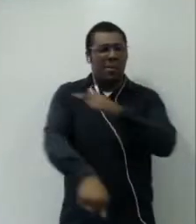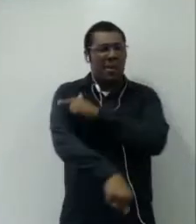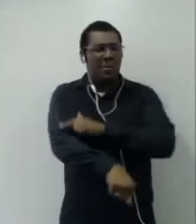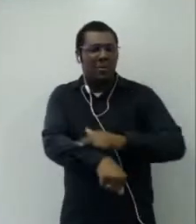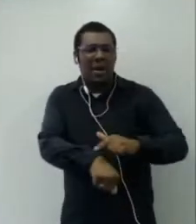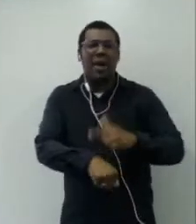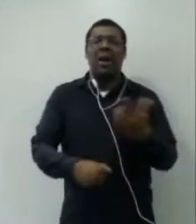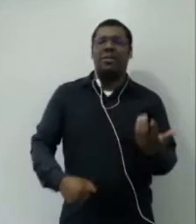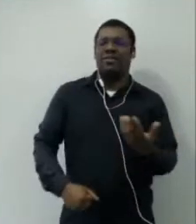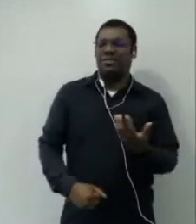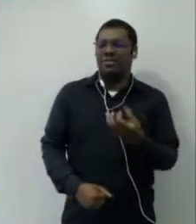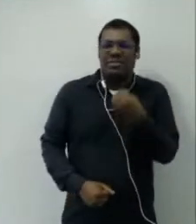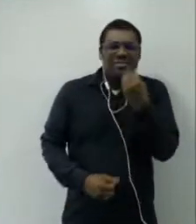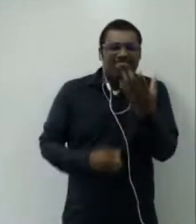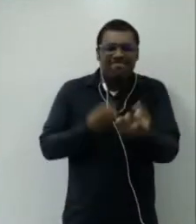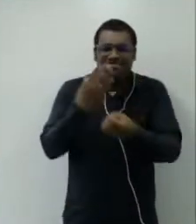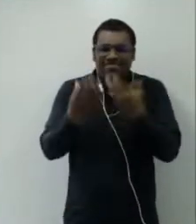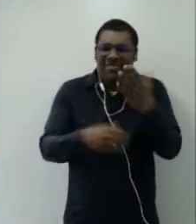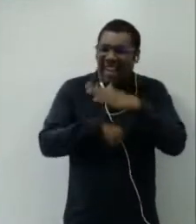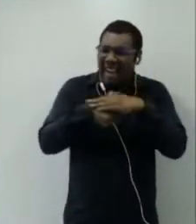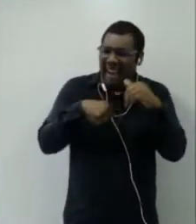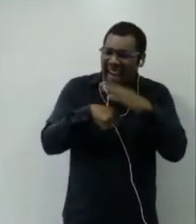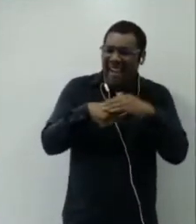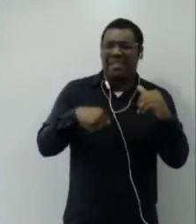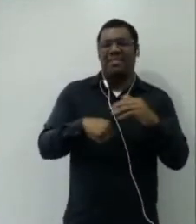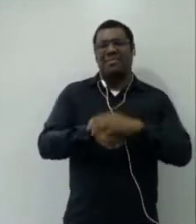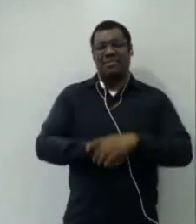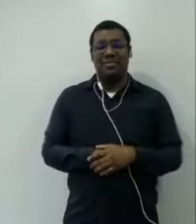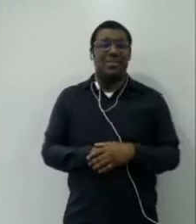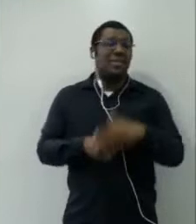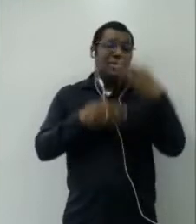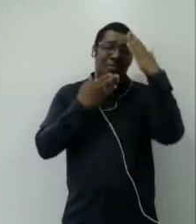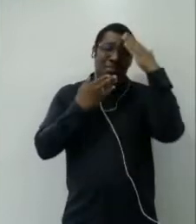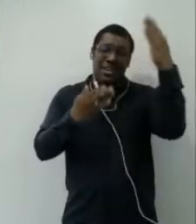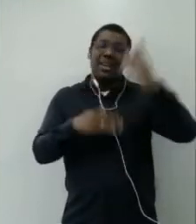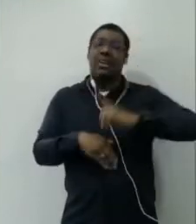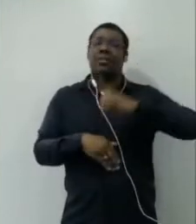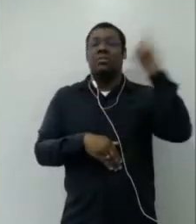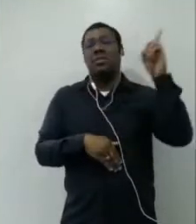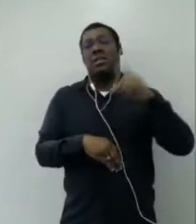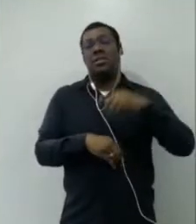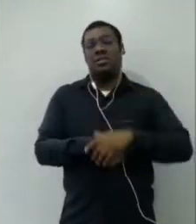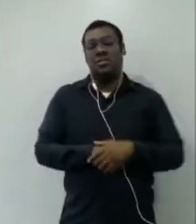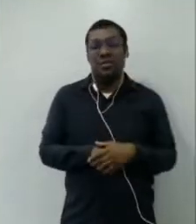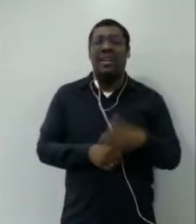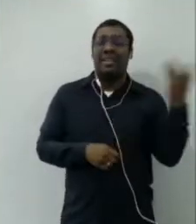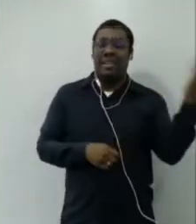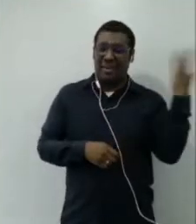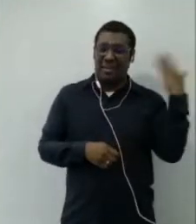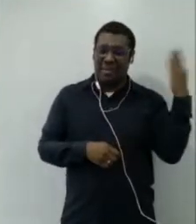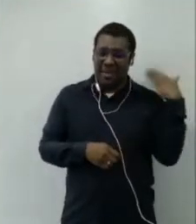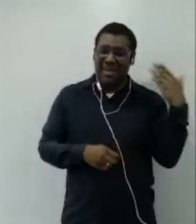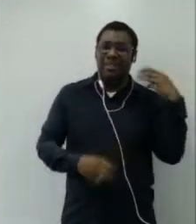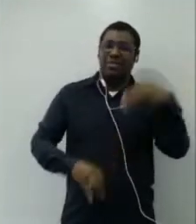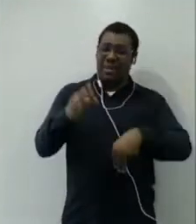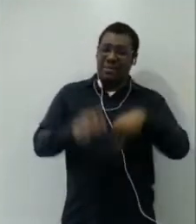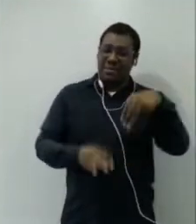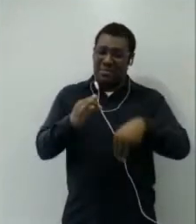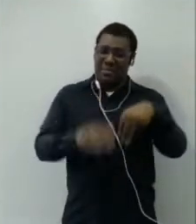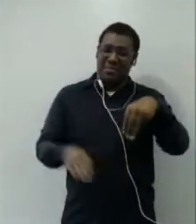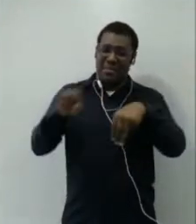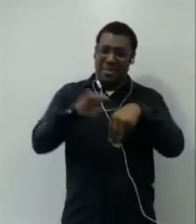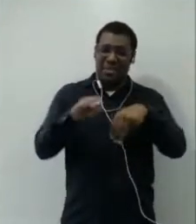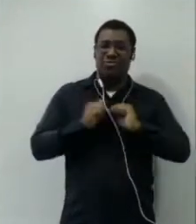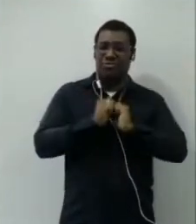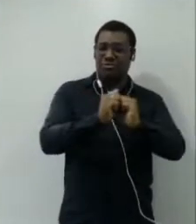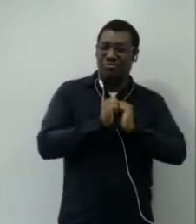nós. Ser grato a Deus por ter convivido com ele, ter vindo parar nessa terceira turma, onde aprendemos e